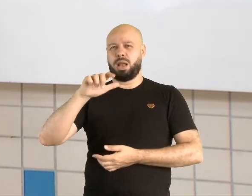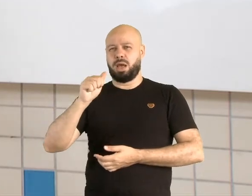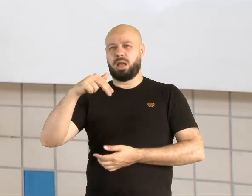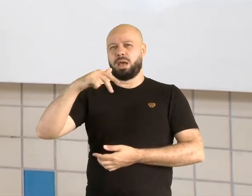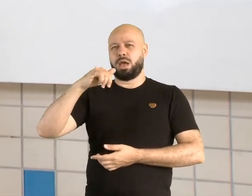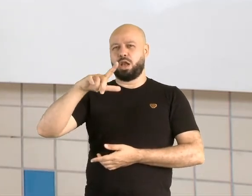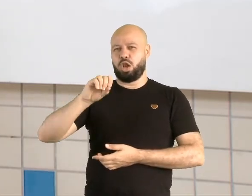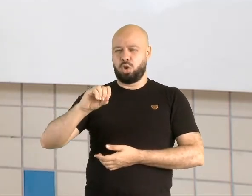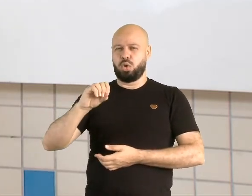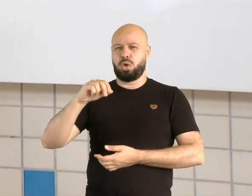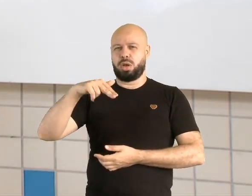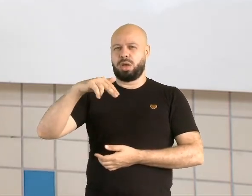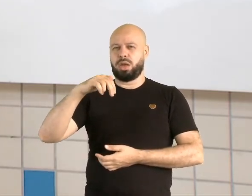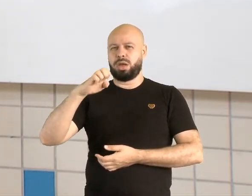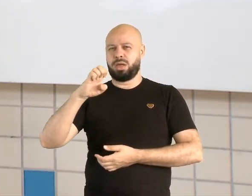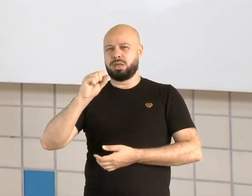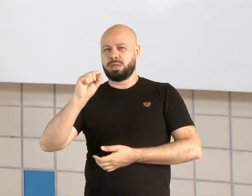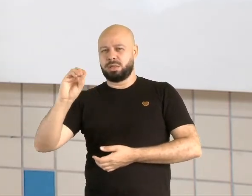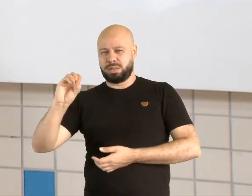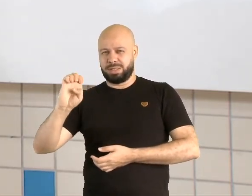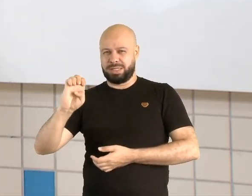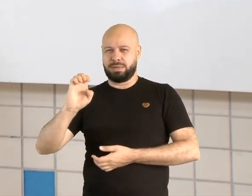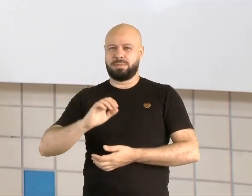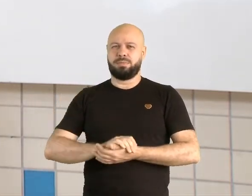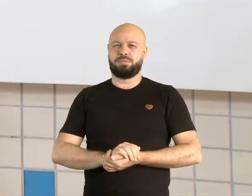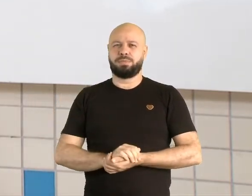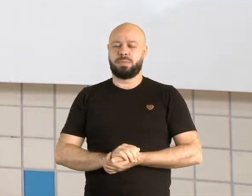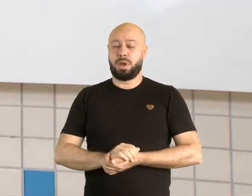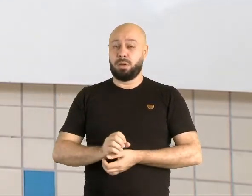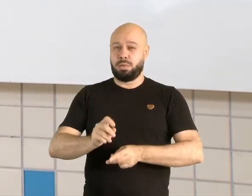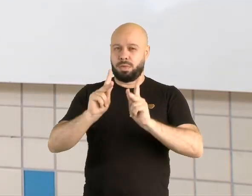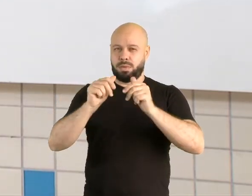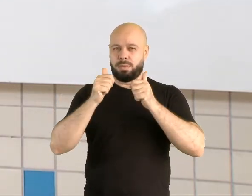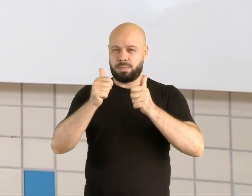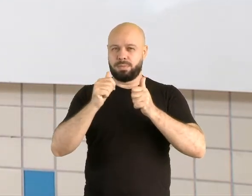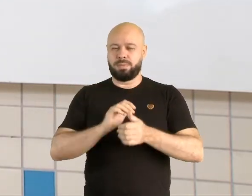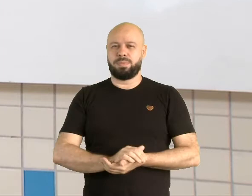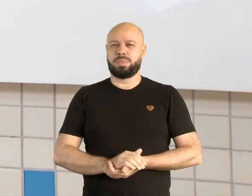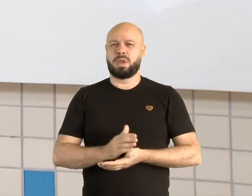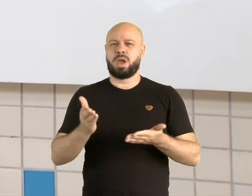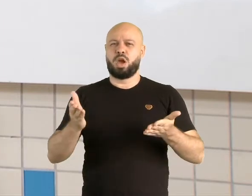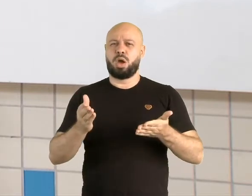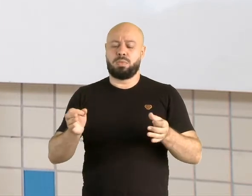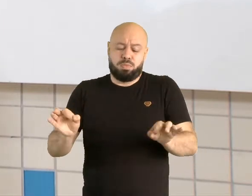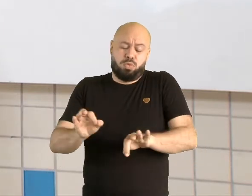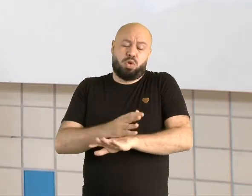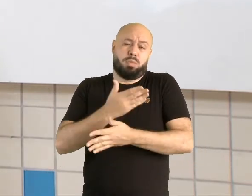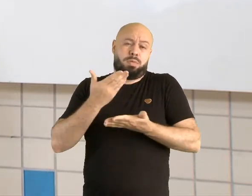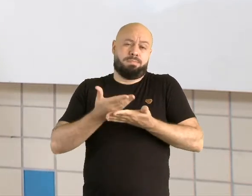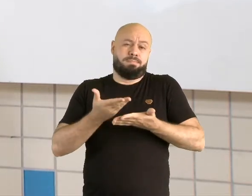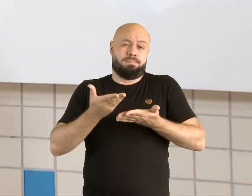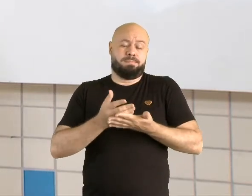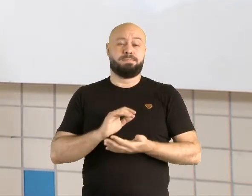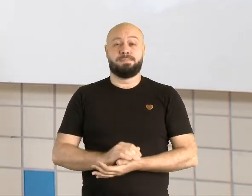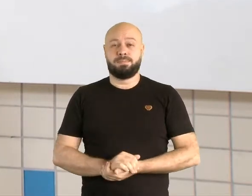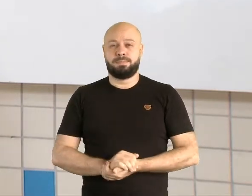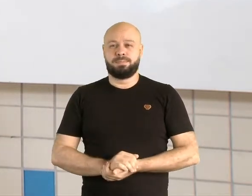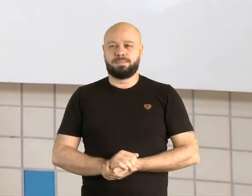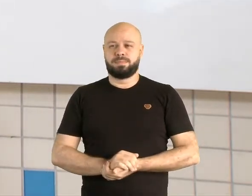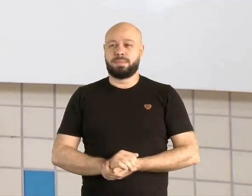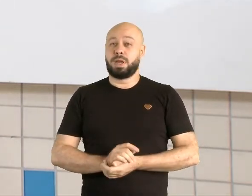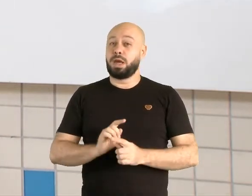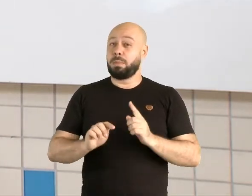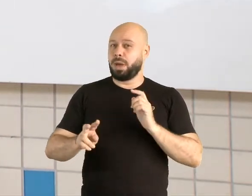naquela e o naquilo, ok? Então, nós vamos encerrar essa nossa aula,